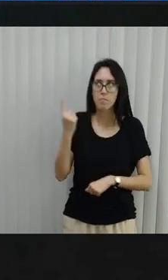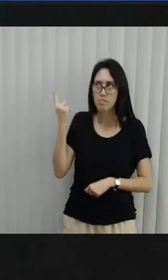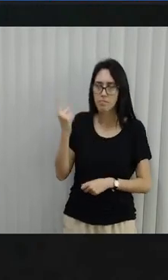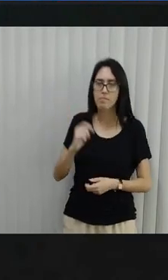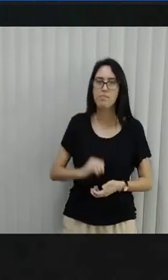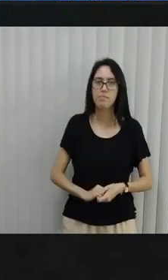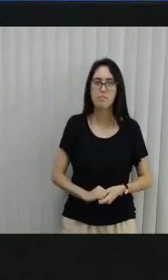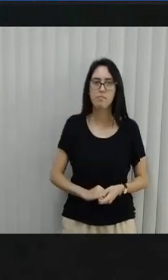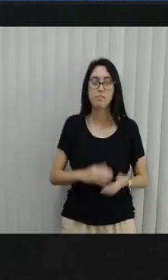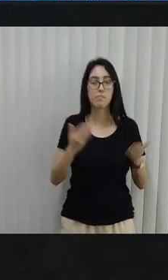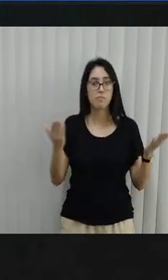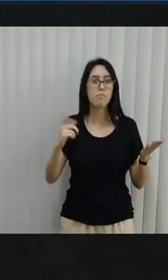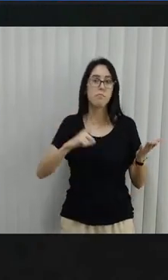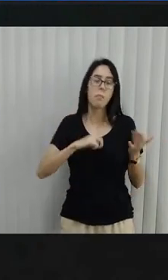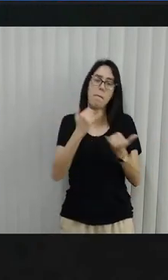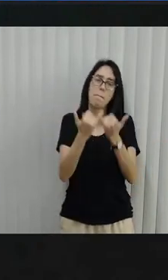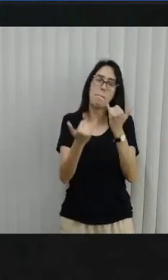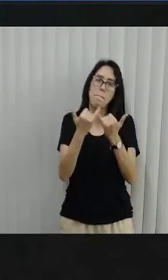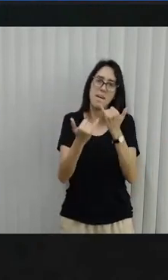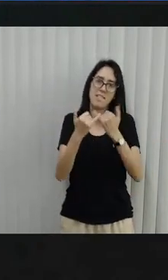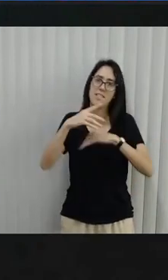tem um comportamento mais parecido.